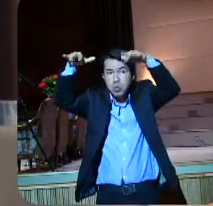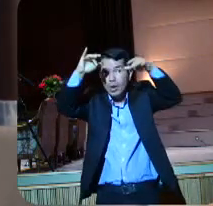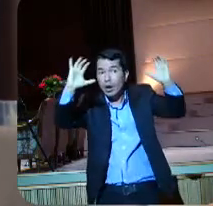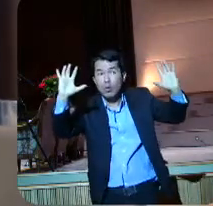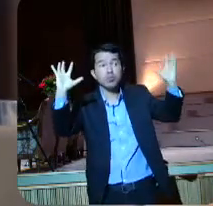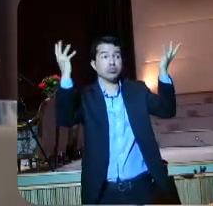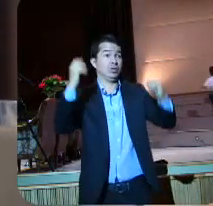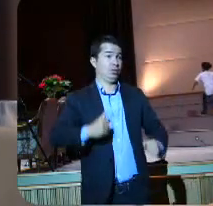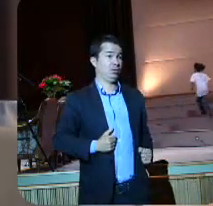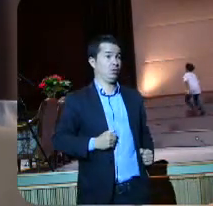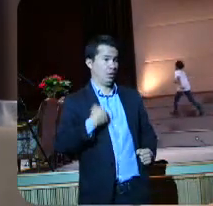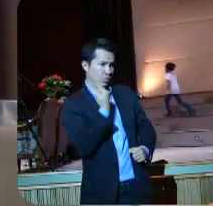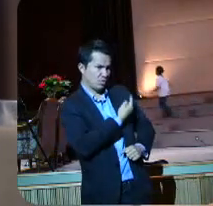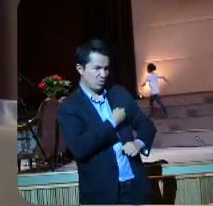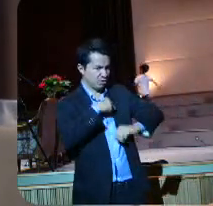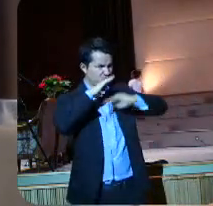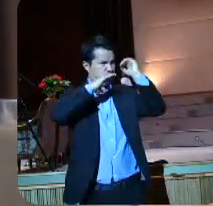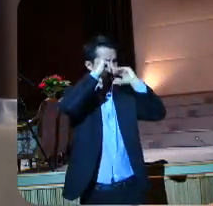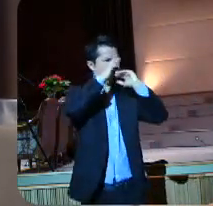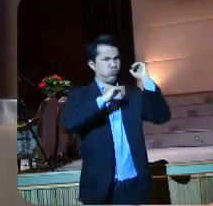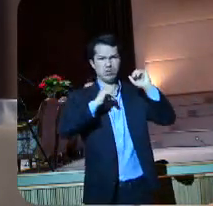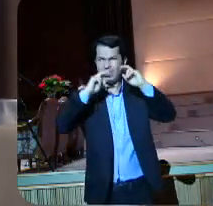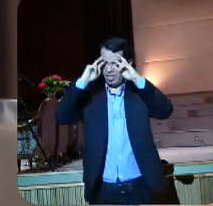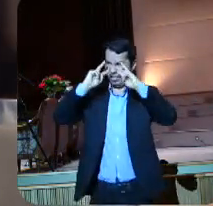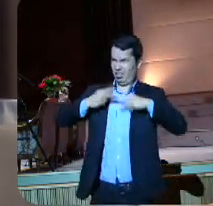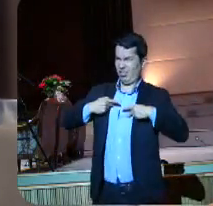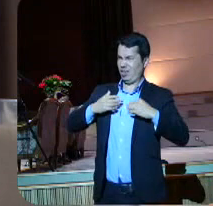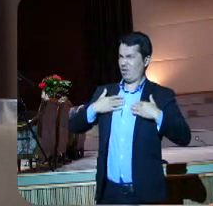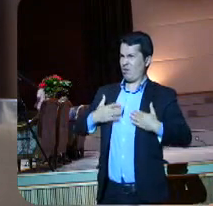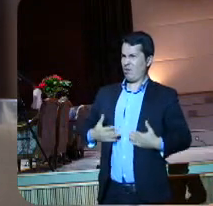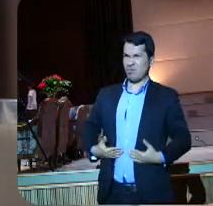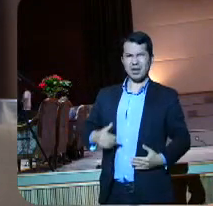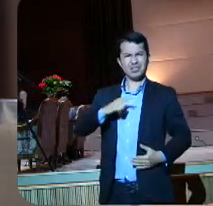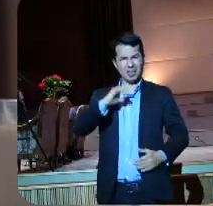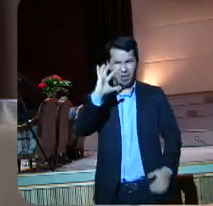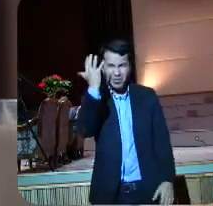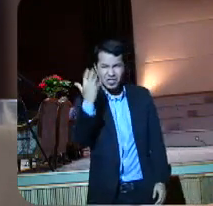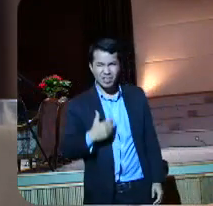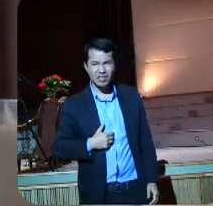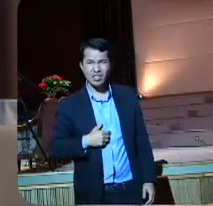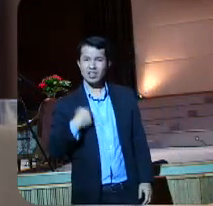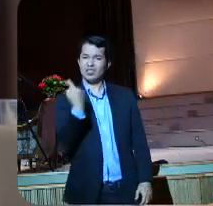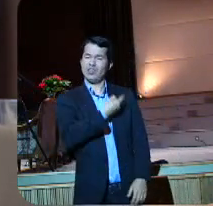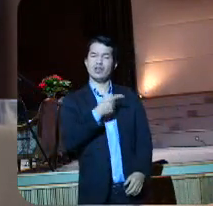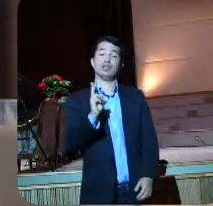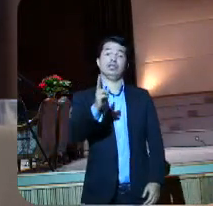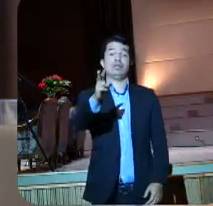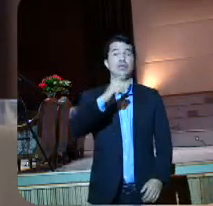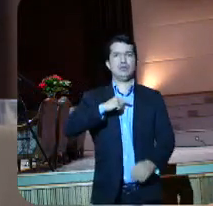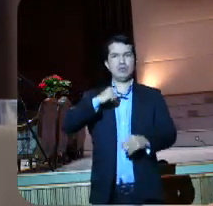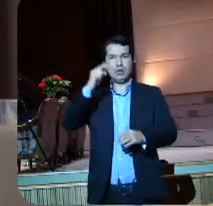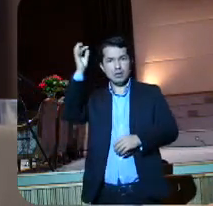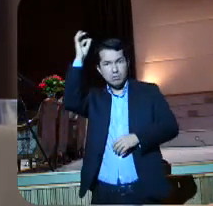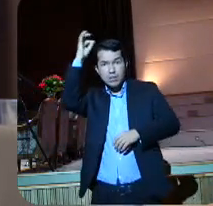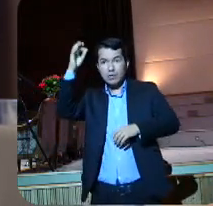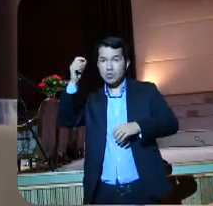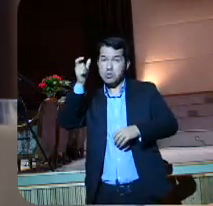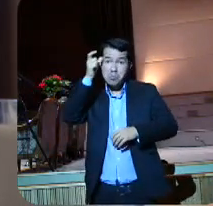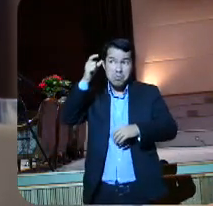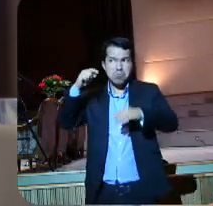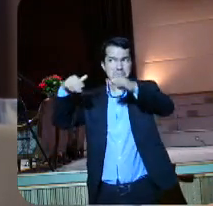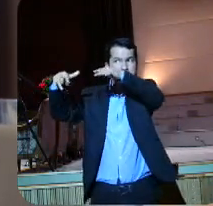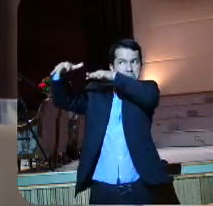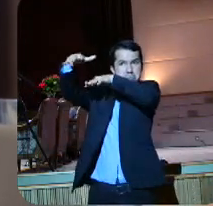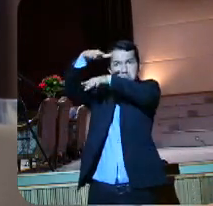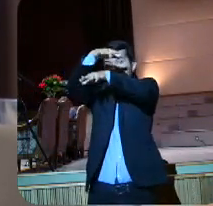ferramentas humanas que nós temos. E que toda vez que a gente tentar enfrentar batalhas espirituais com as nossas